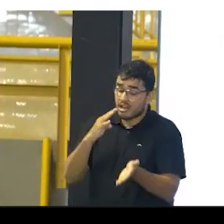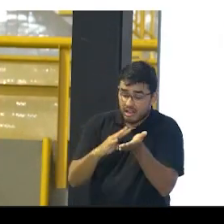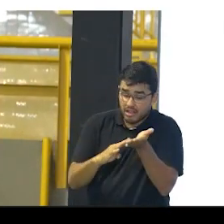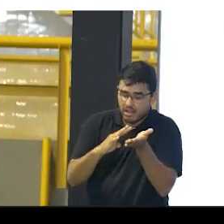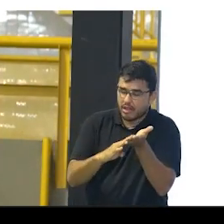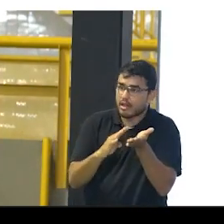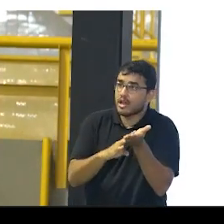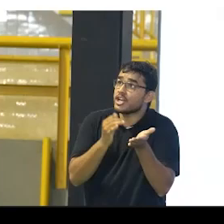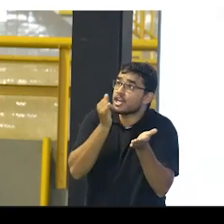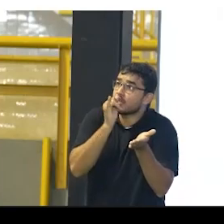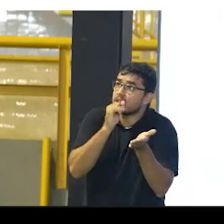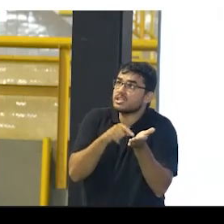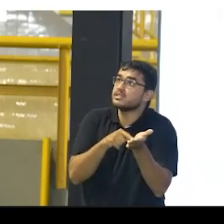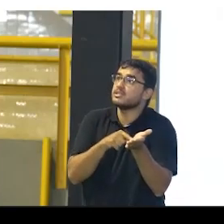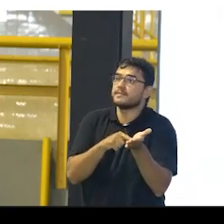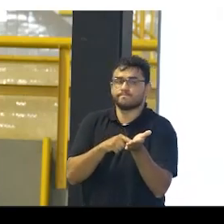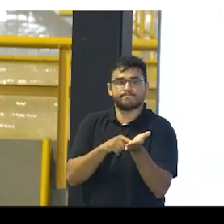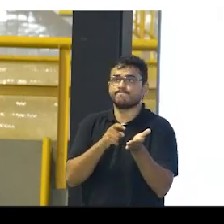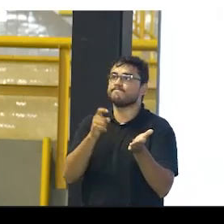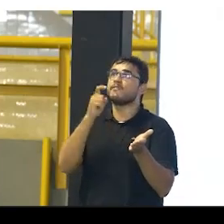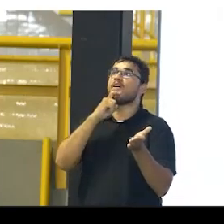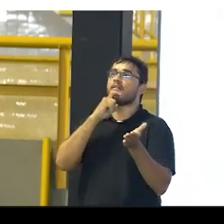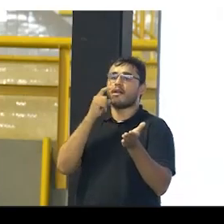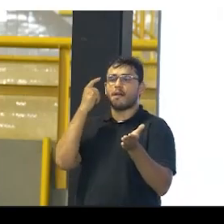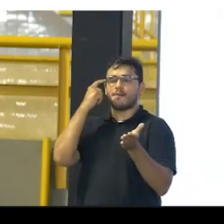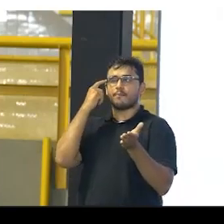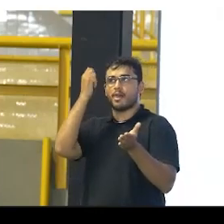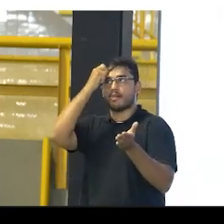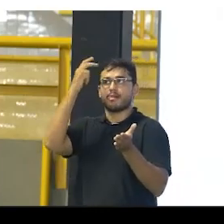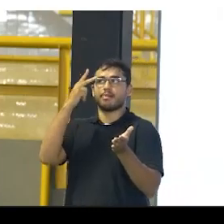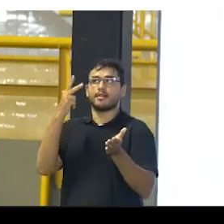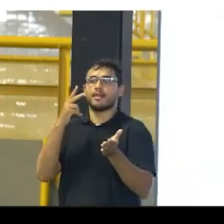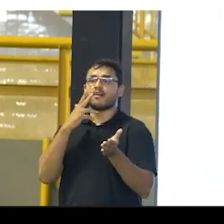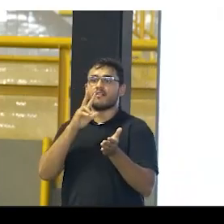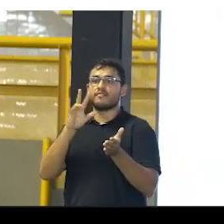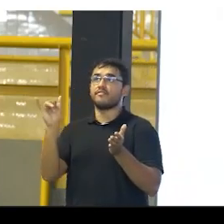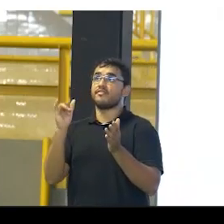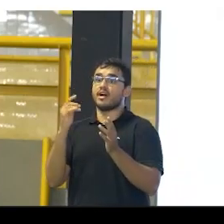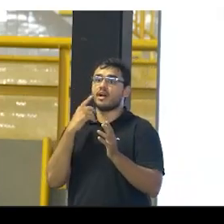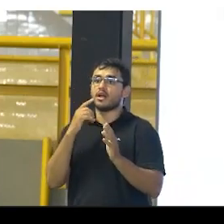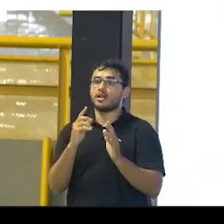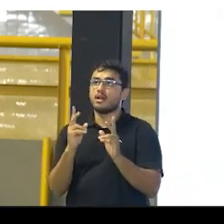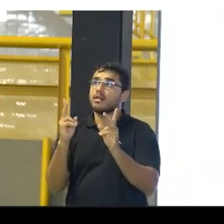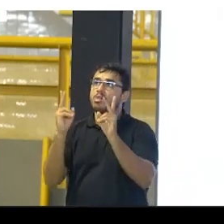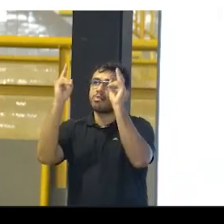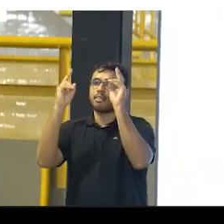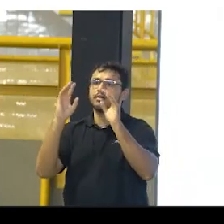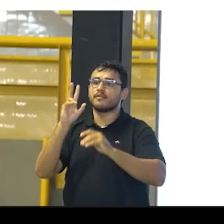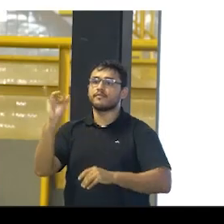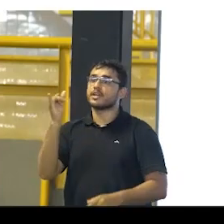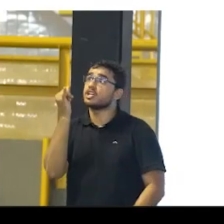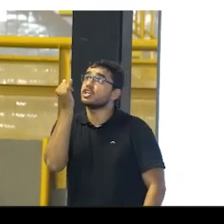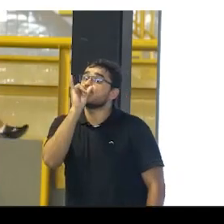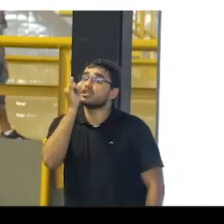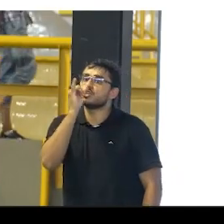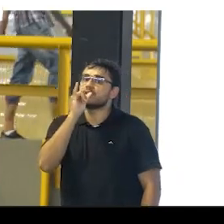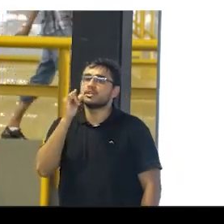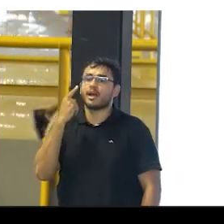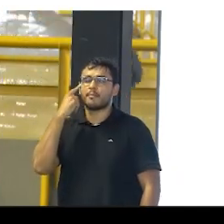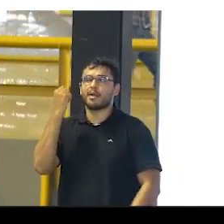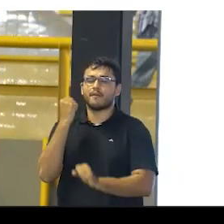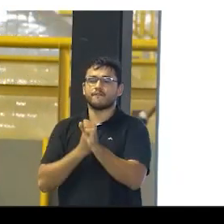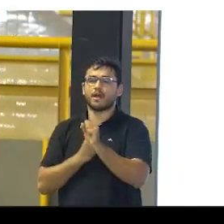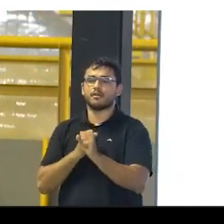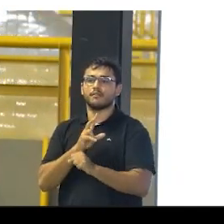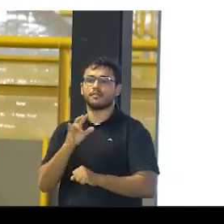para o gato. Vai para ligação clandestina. Que não tem como, aqui no nosso caso, ainda resolver. Quando o